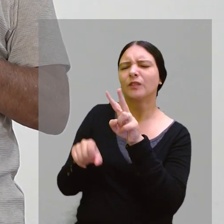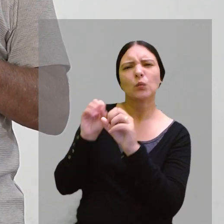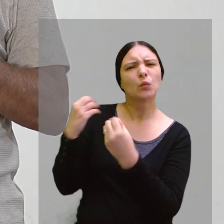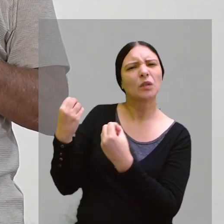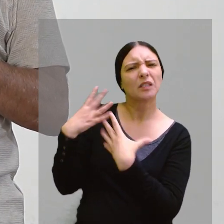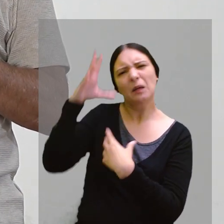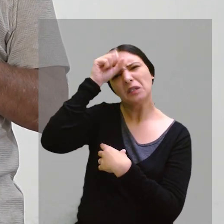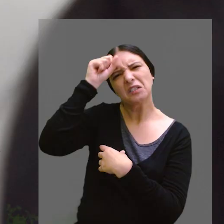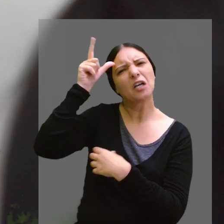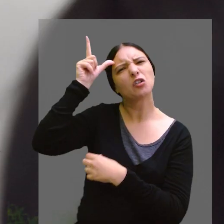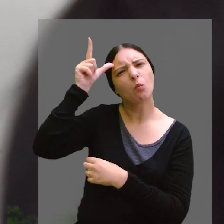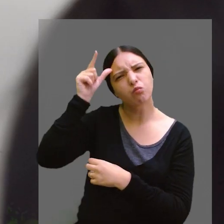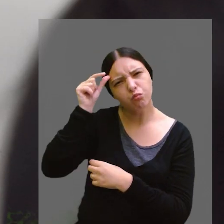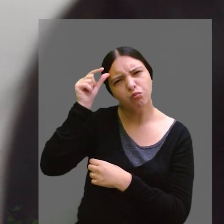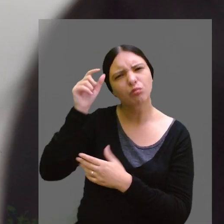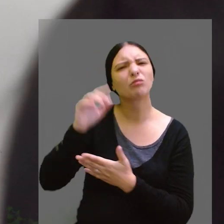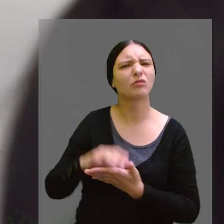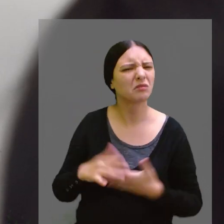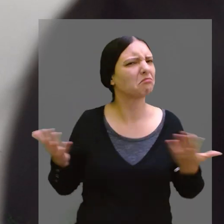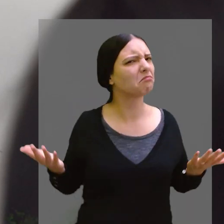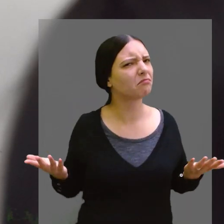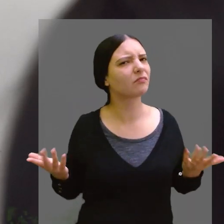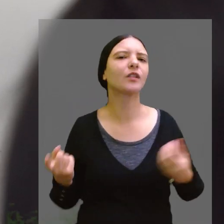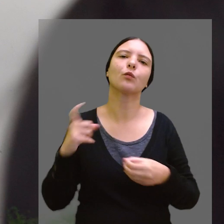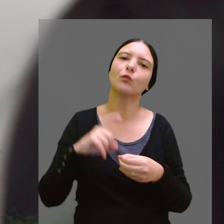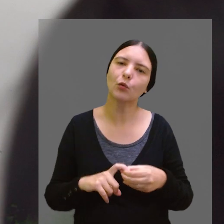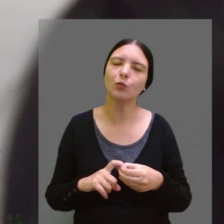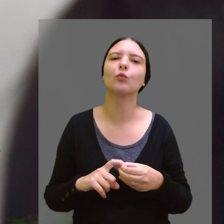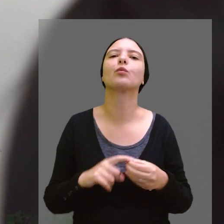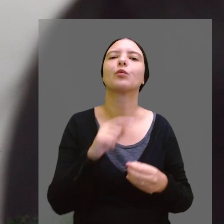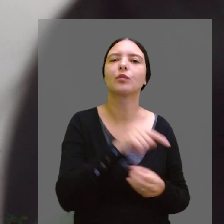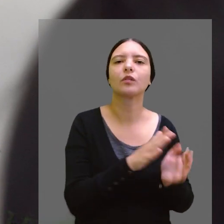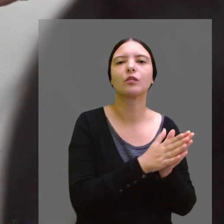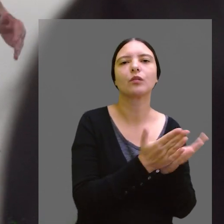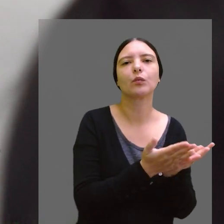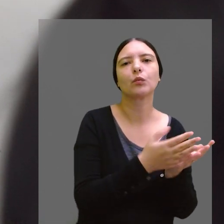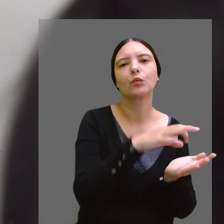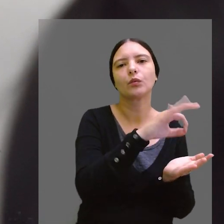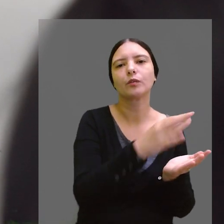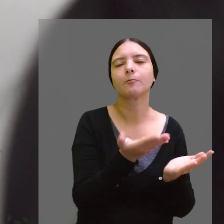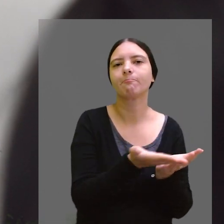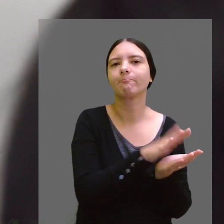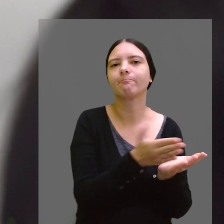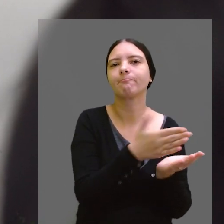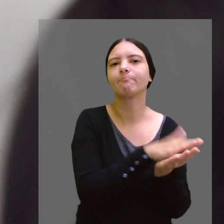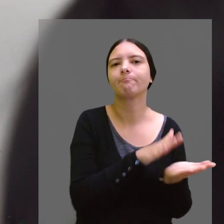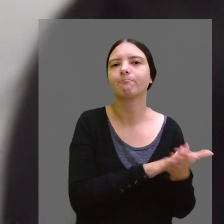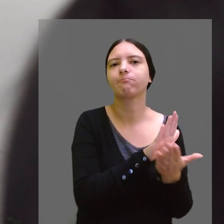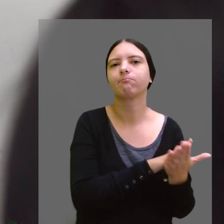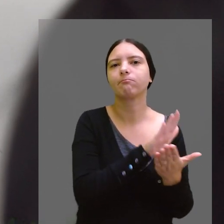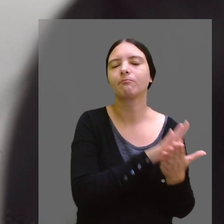muito mesmo, muito mesmo. Então vão usar de novo livros